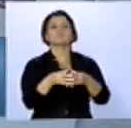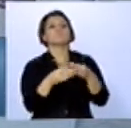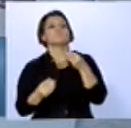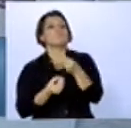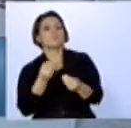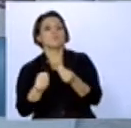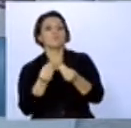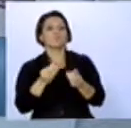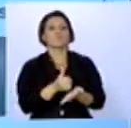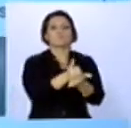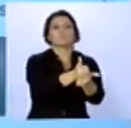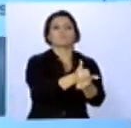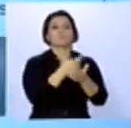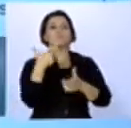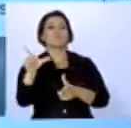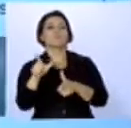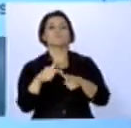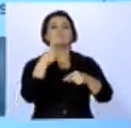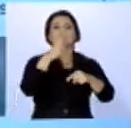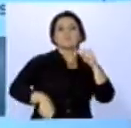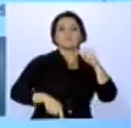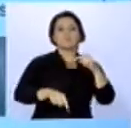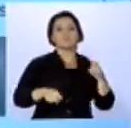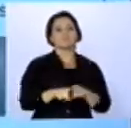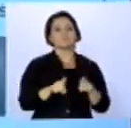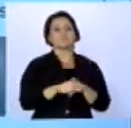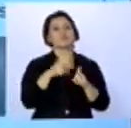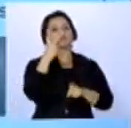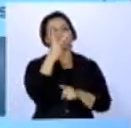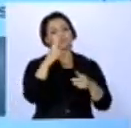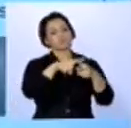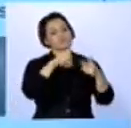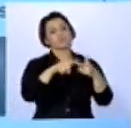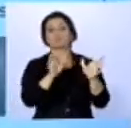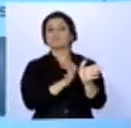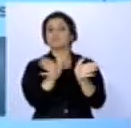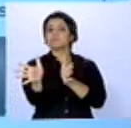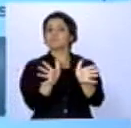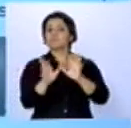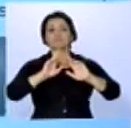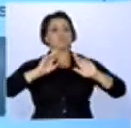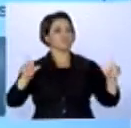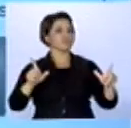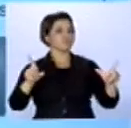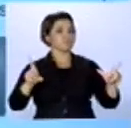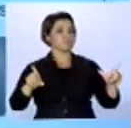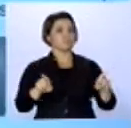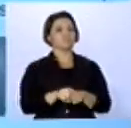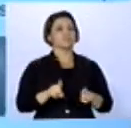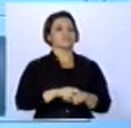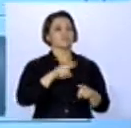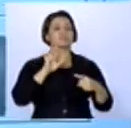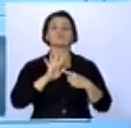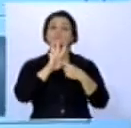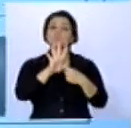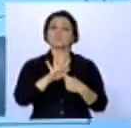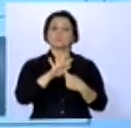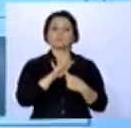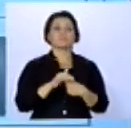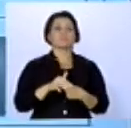proíbe de um lado são duas dois braços de intervenção na competição eu crie um dois indicadores